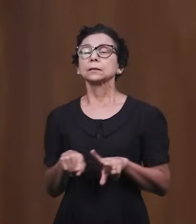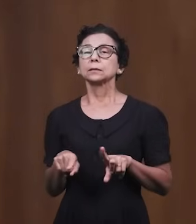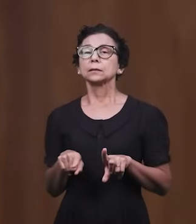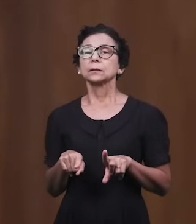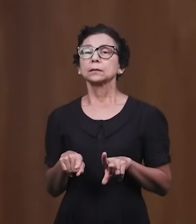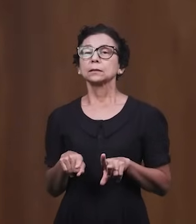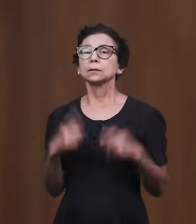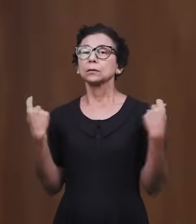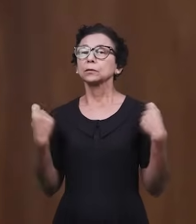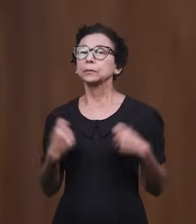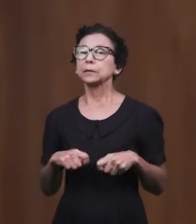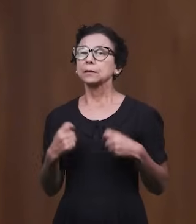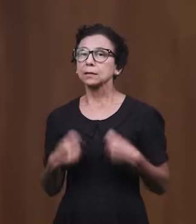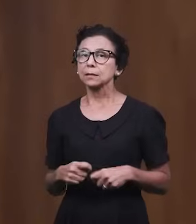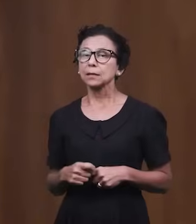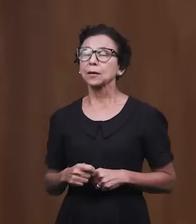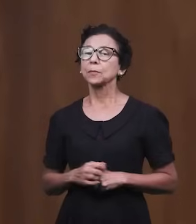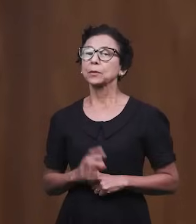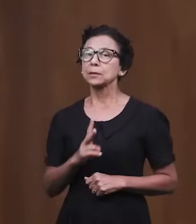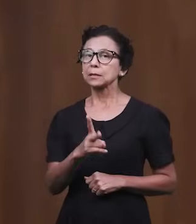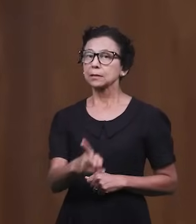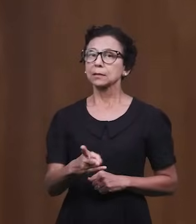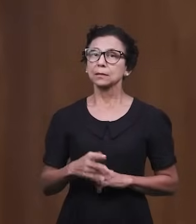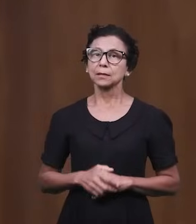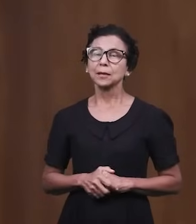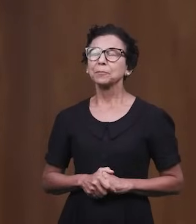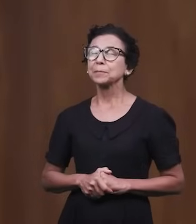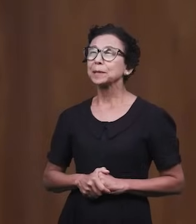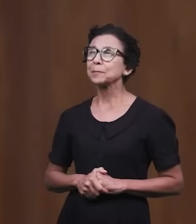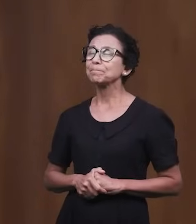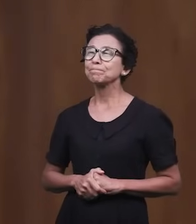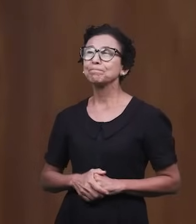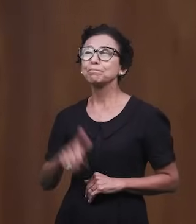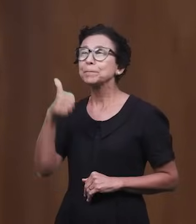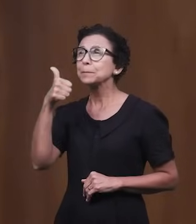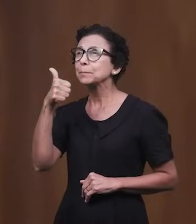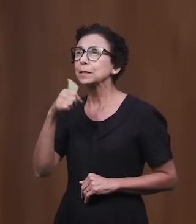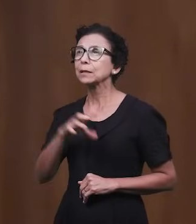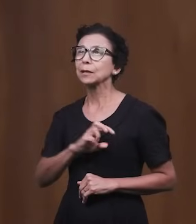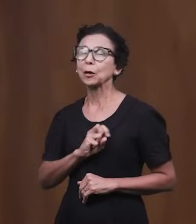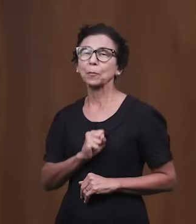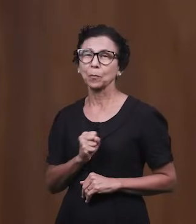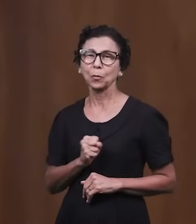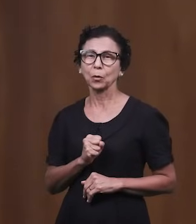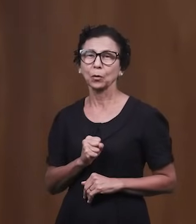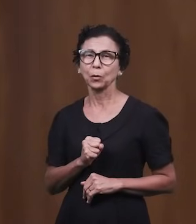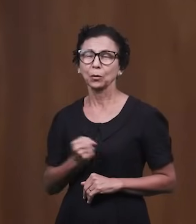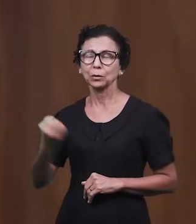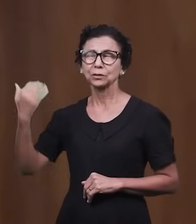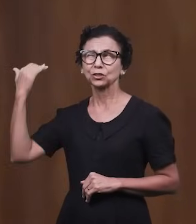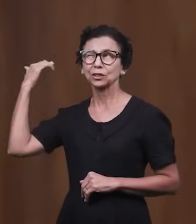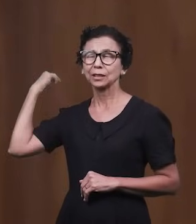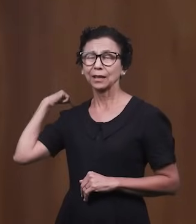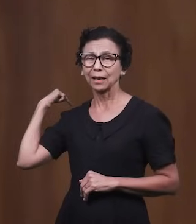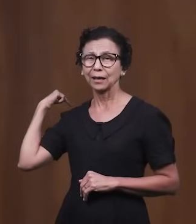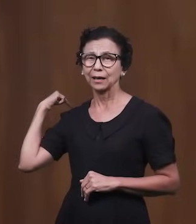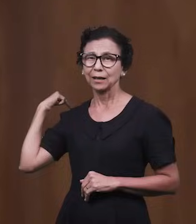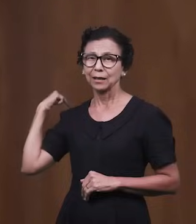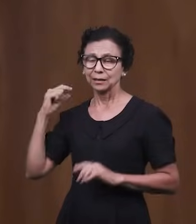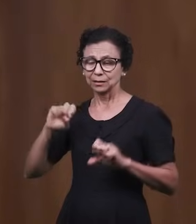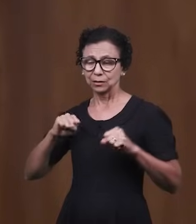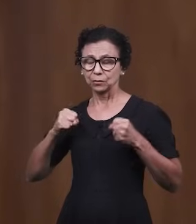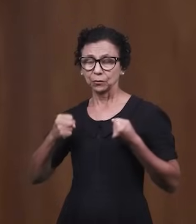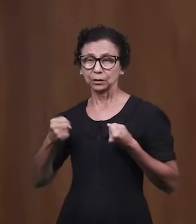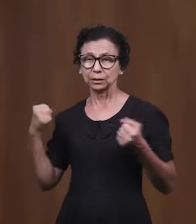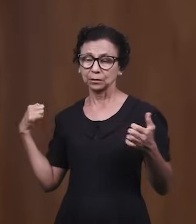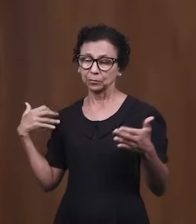manutenção do mesmo entusiasmo, do mesmo primeiro amor, da mesma disposição para continuar o